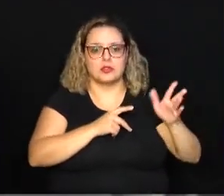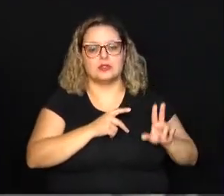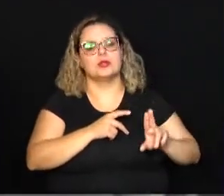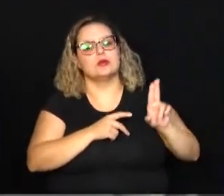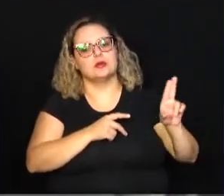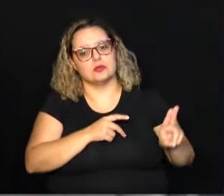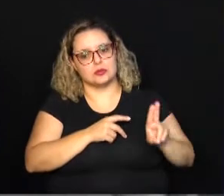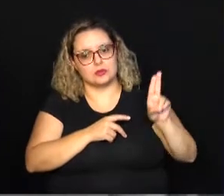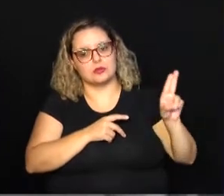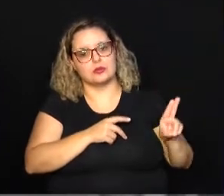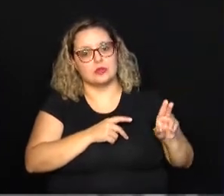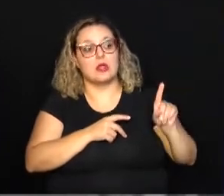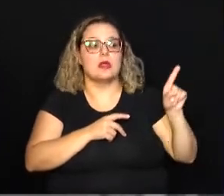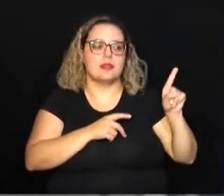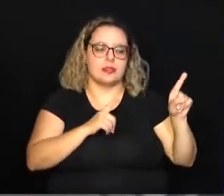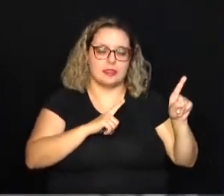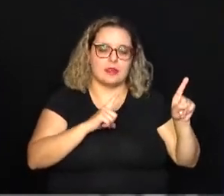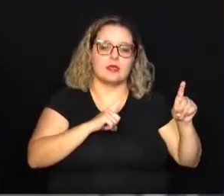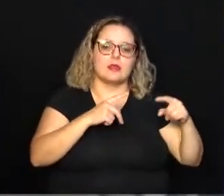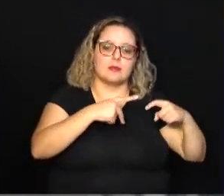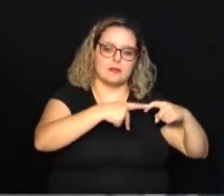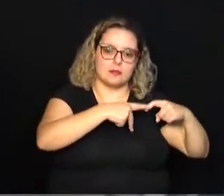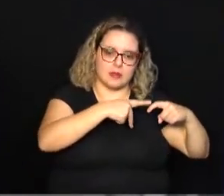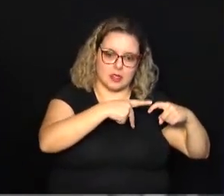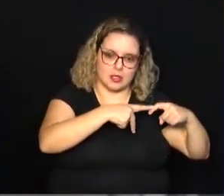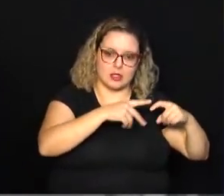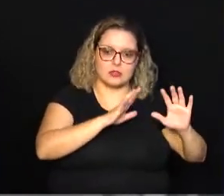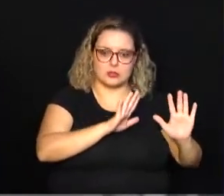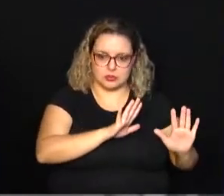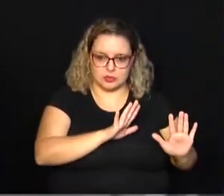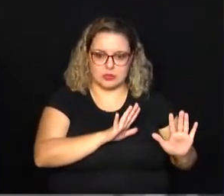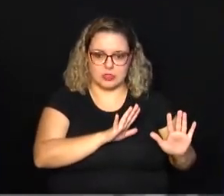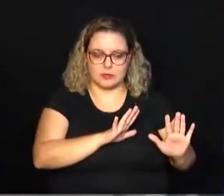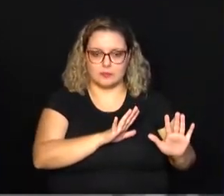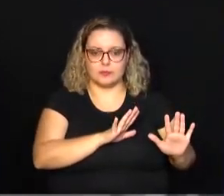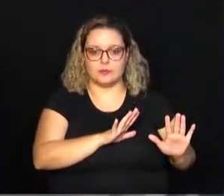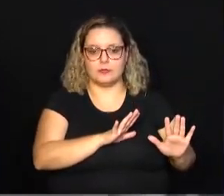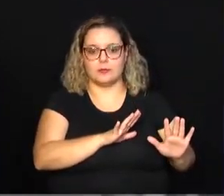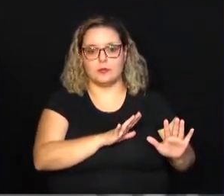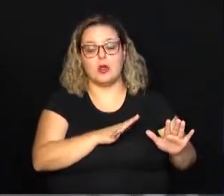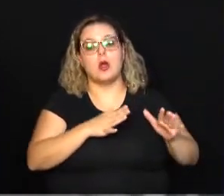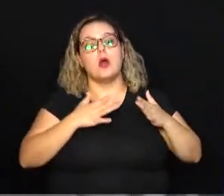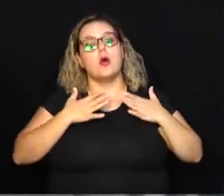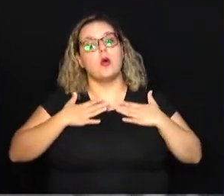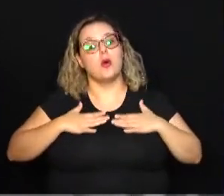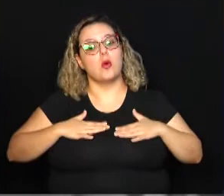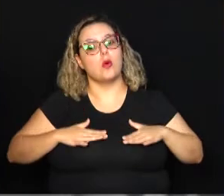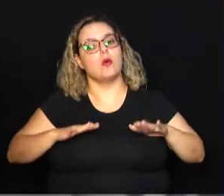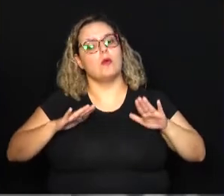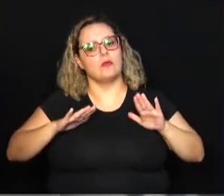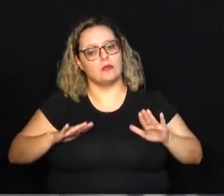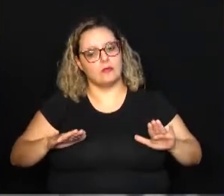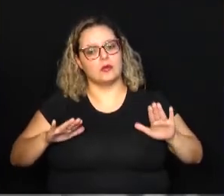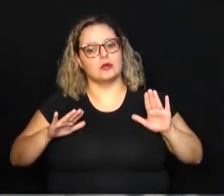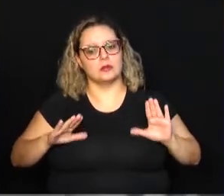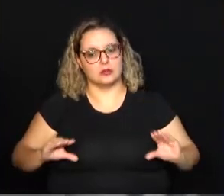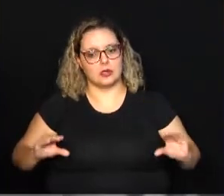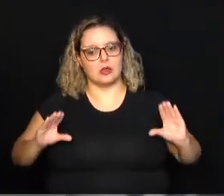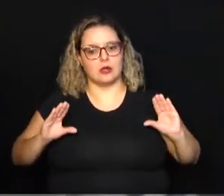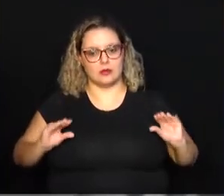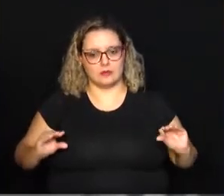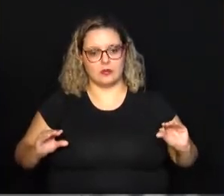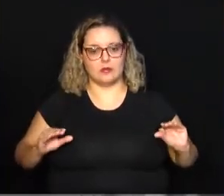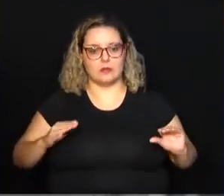tenho pediatra lá dentro. Então, nós estamos numa situação confortável, mas a minha obrigação como gestor e da minha